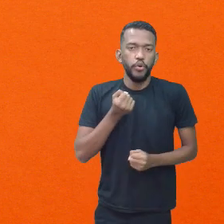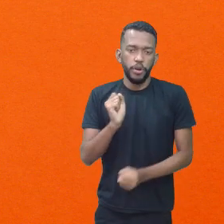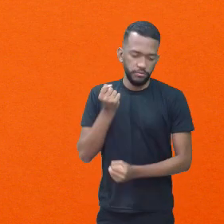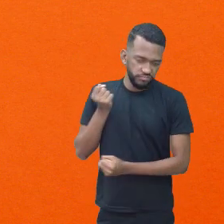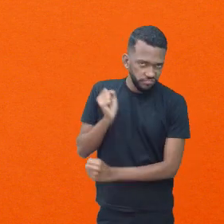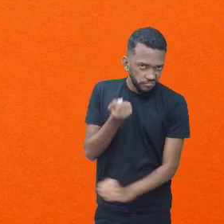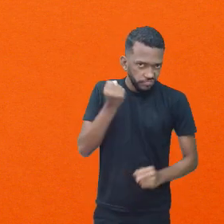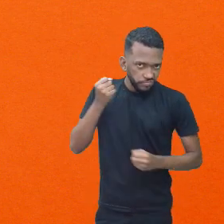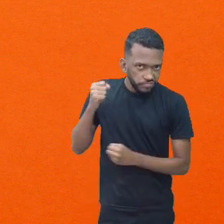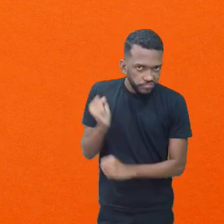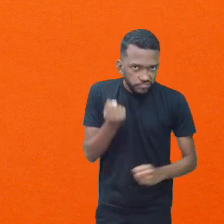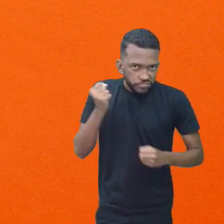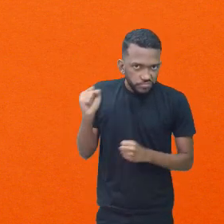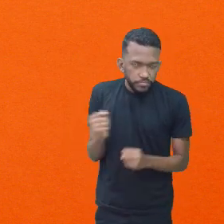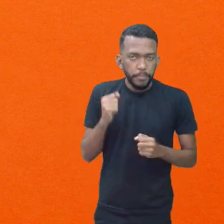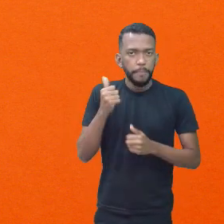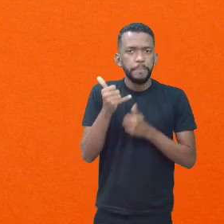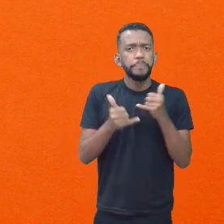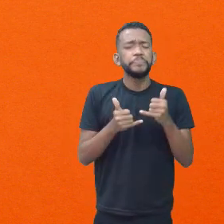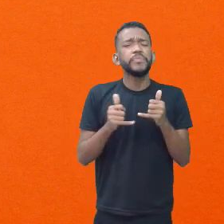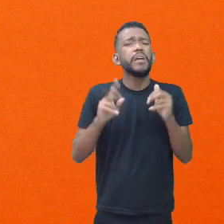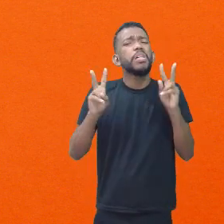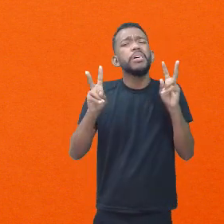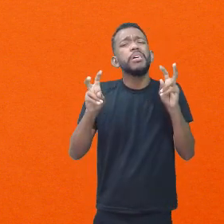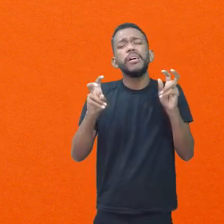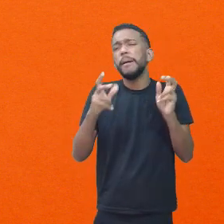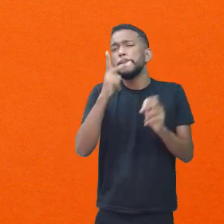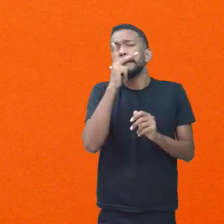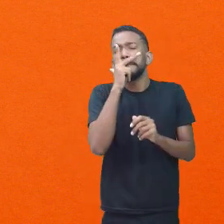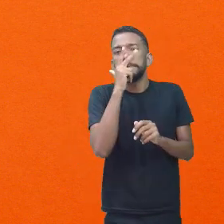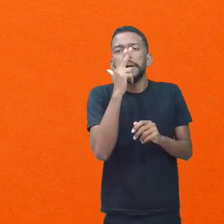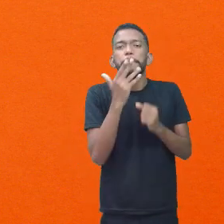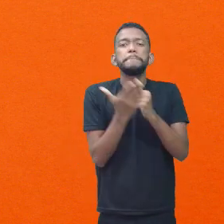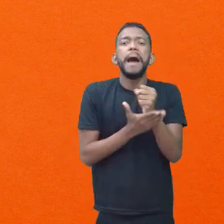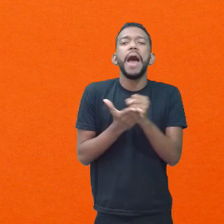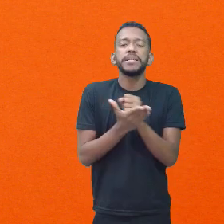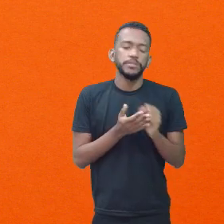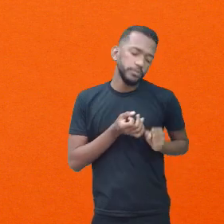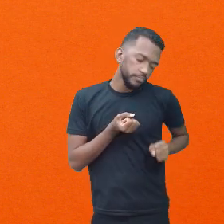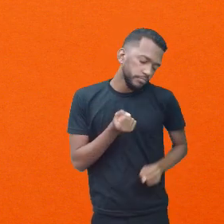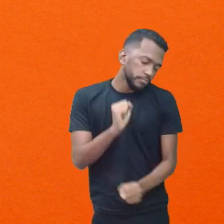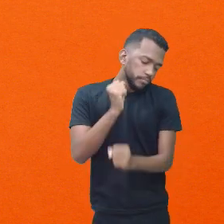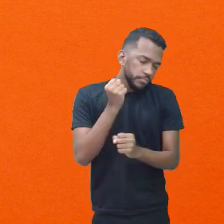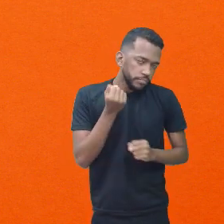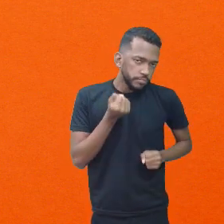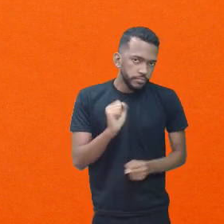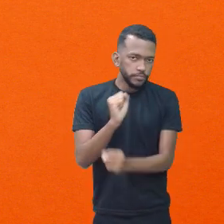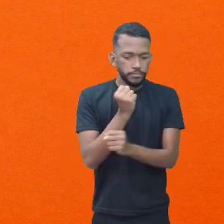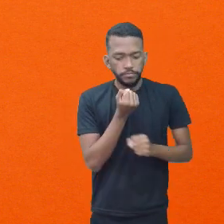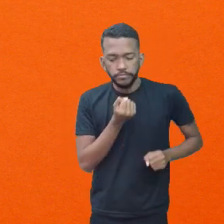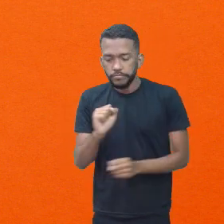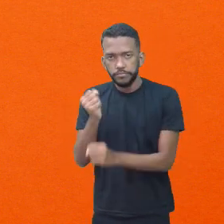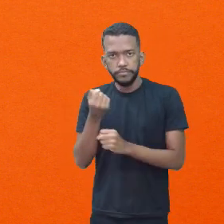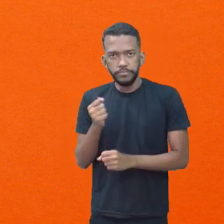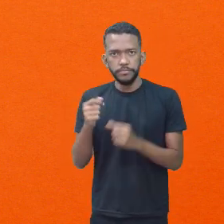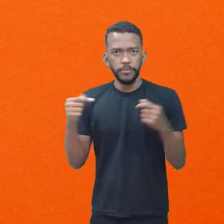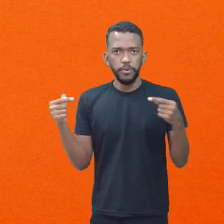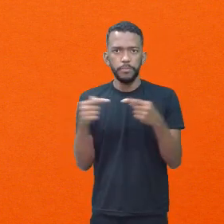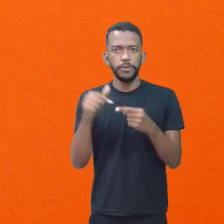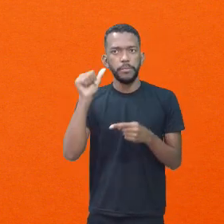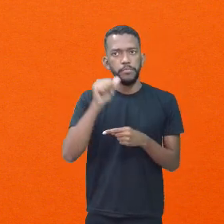utensílio básico de todo mundo, mas assim, a mulher, ela tem a vassoura tem um símbolo feminino na